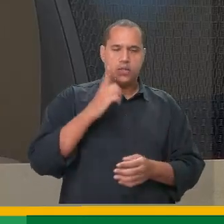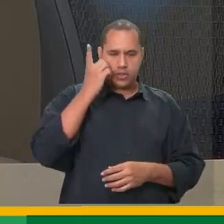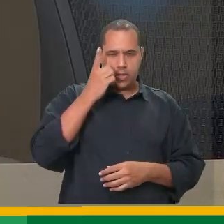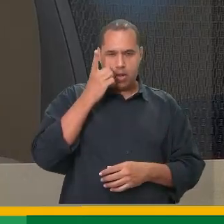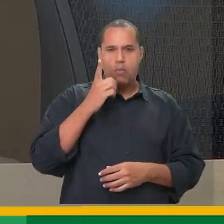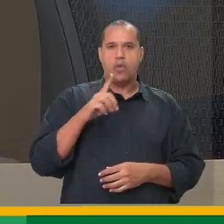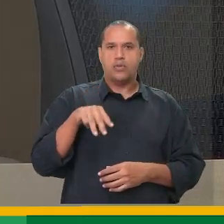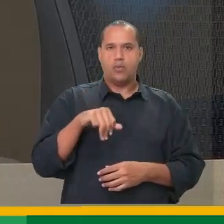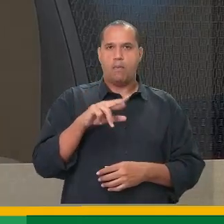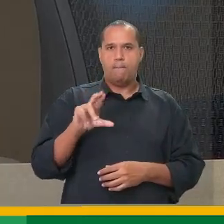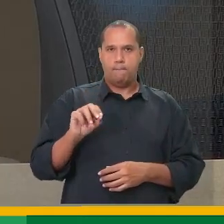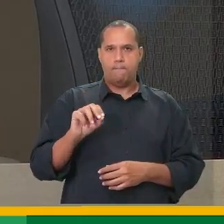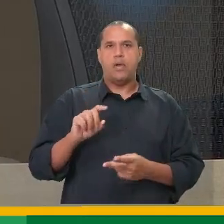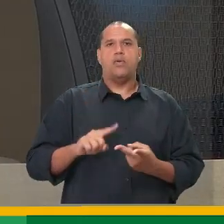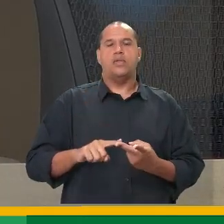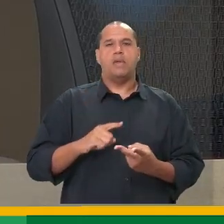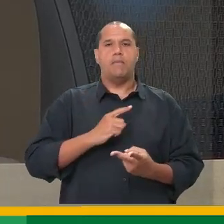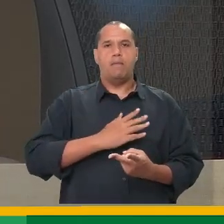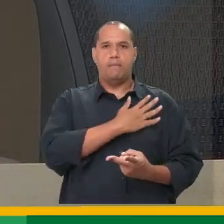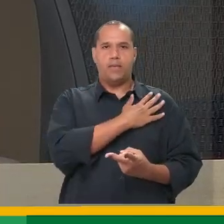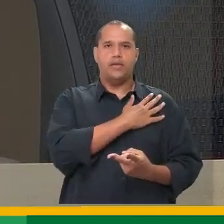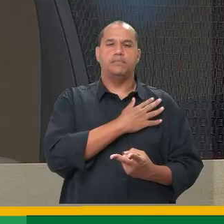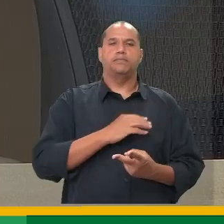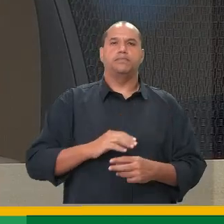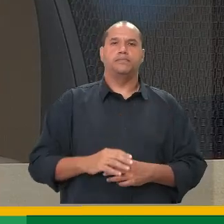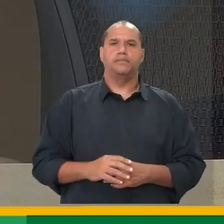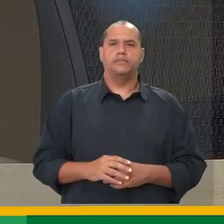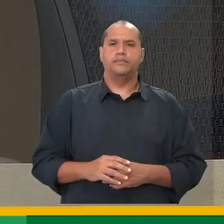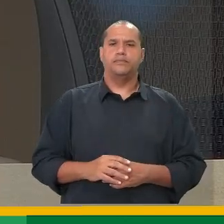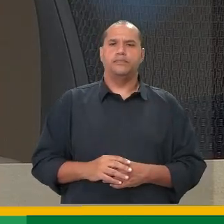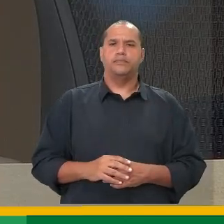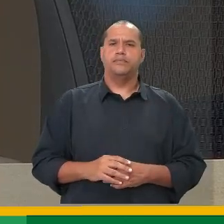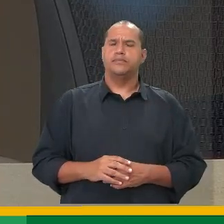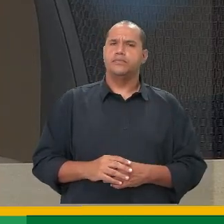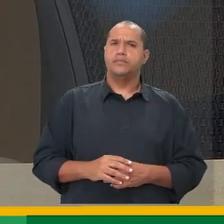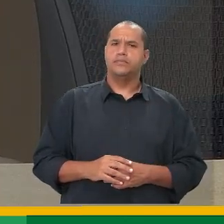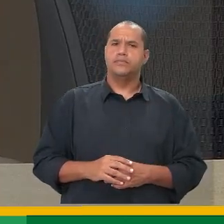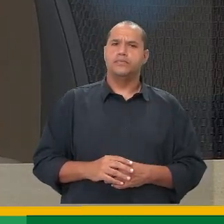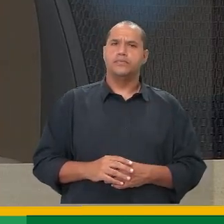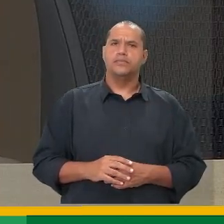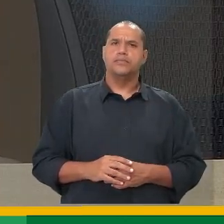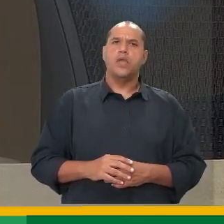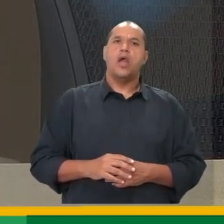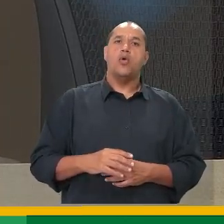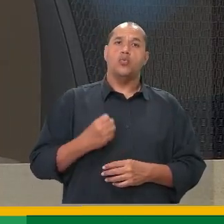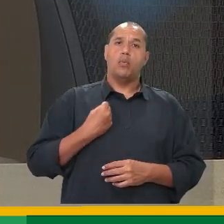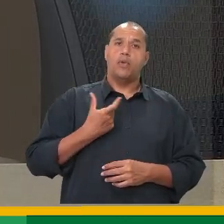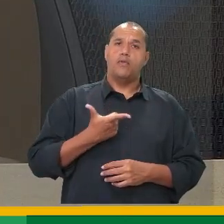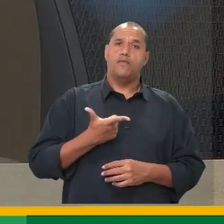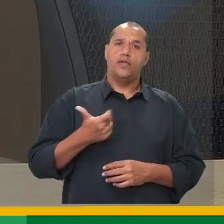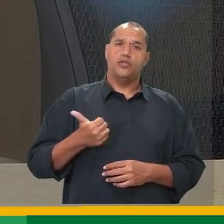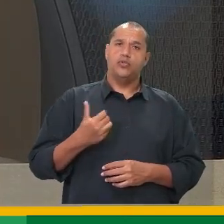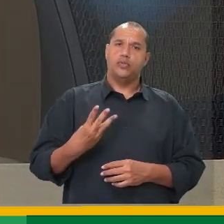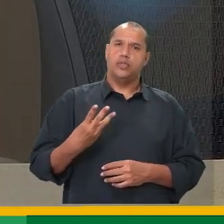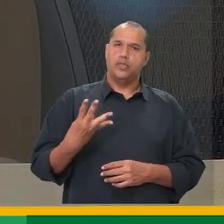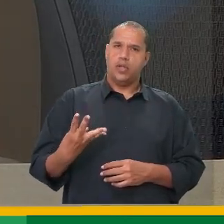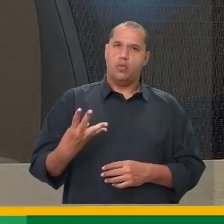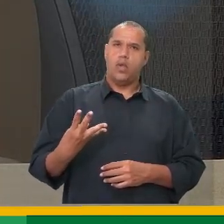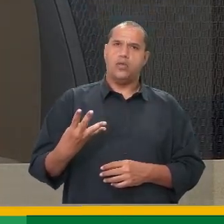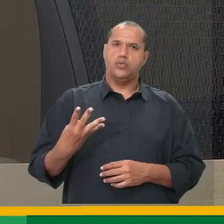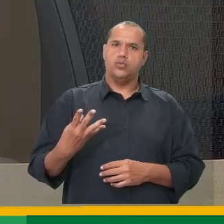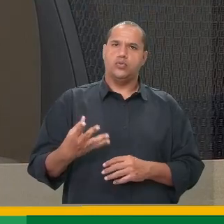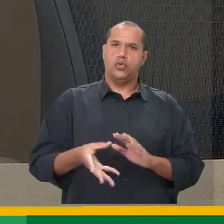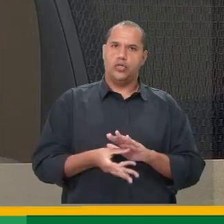Araújo também você pulou um pulou é o 2134 foi retirado de pauta o 2135